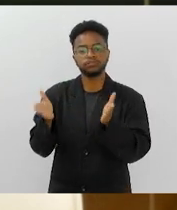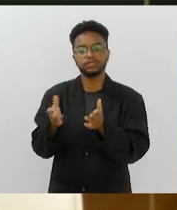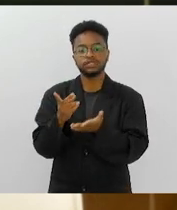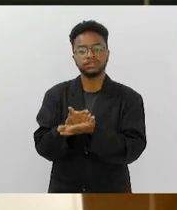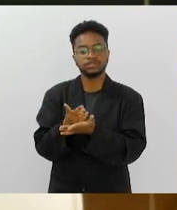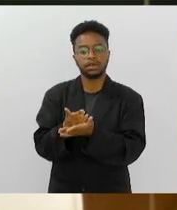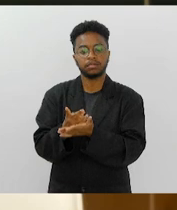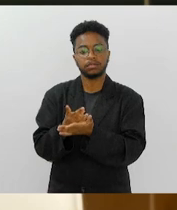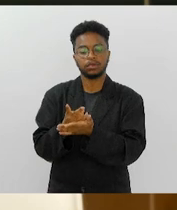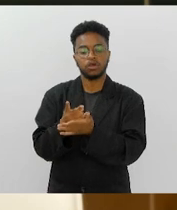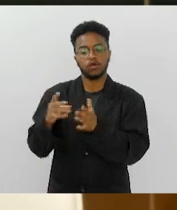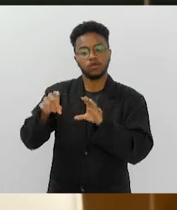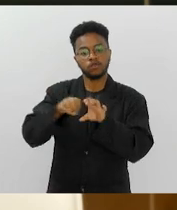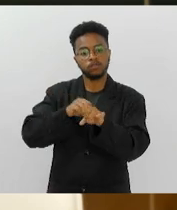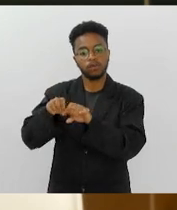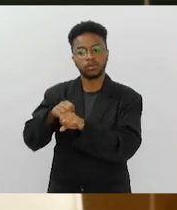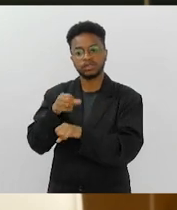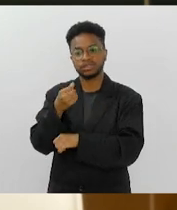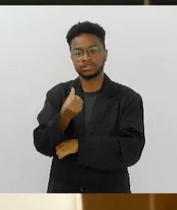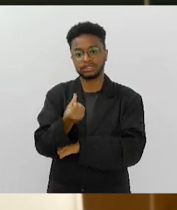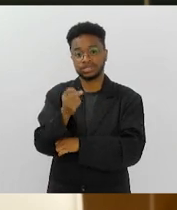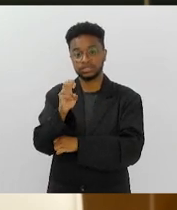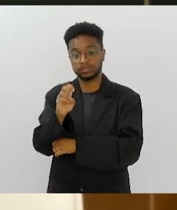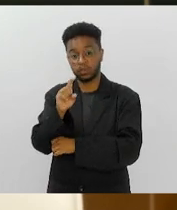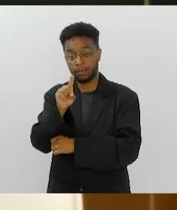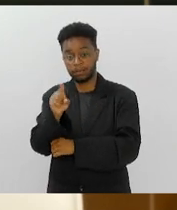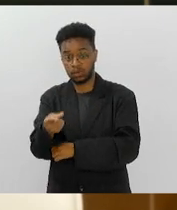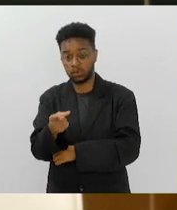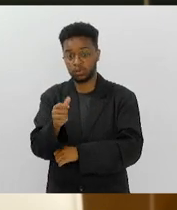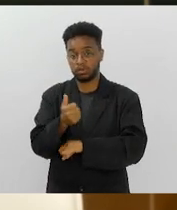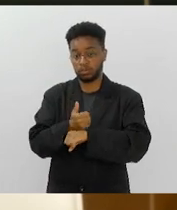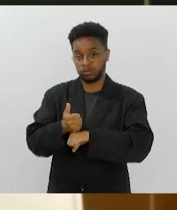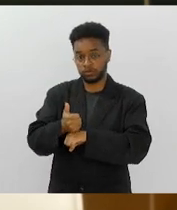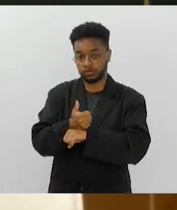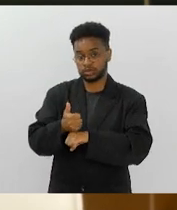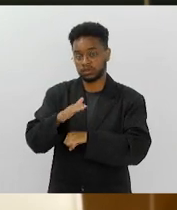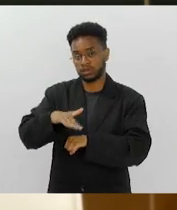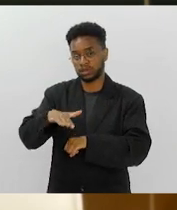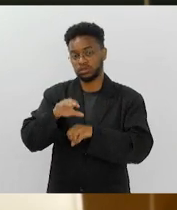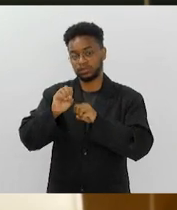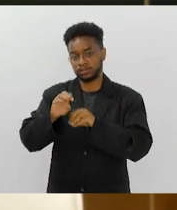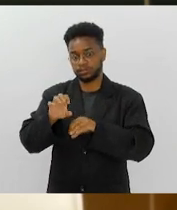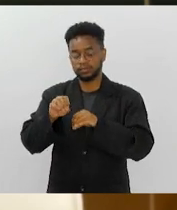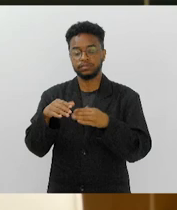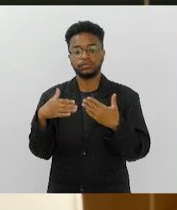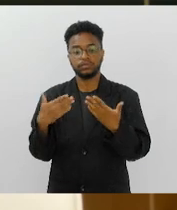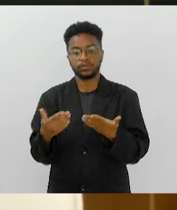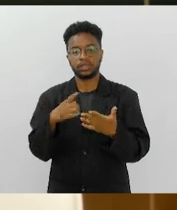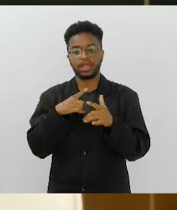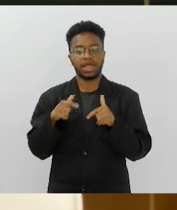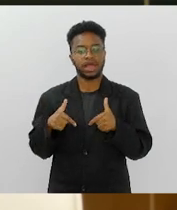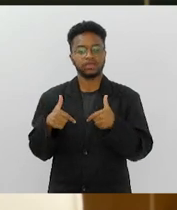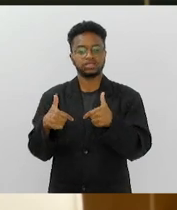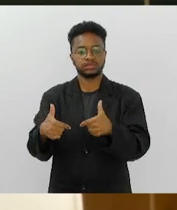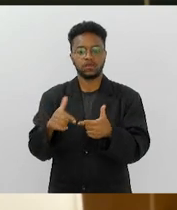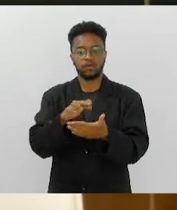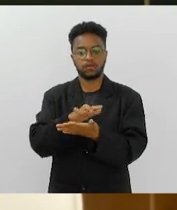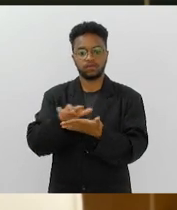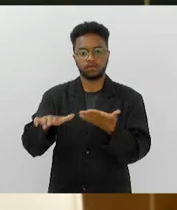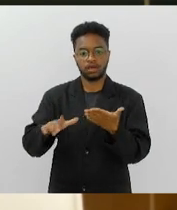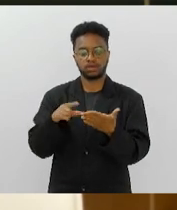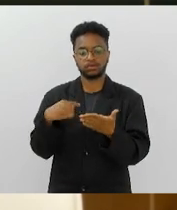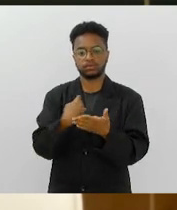dos nossos 65 mil profissionais da educação. Então, as ações que nós, enquanto